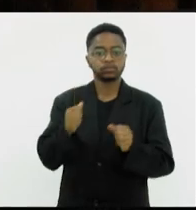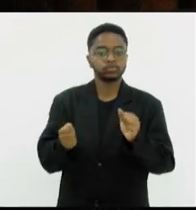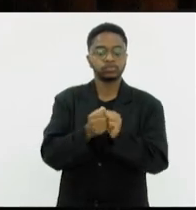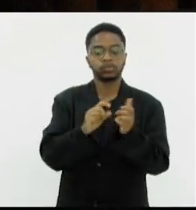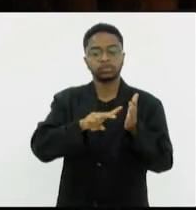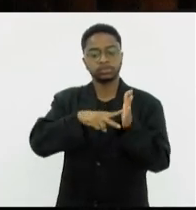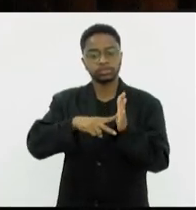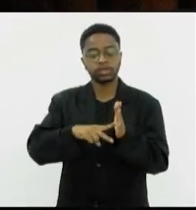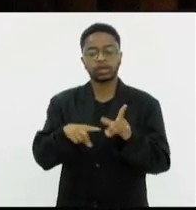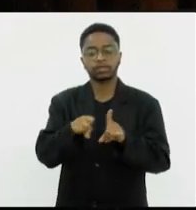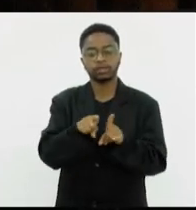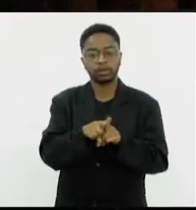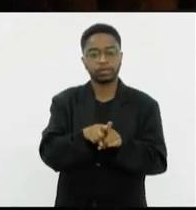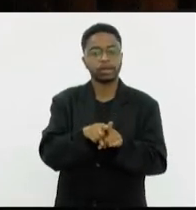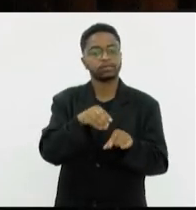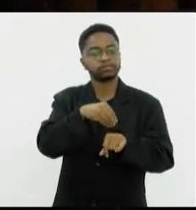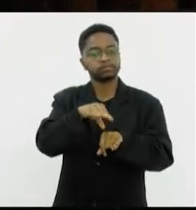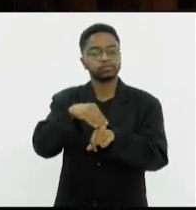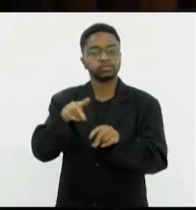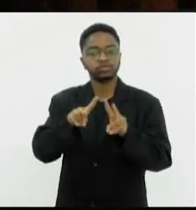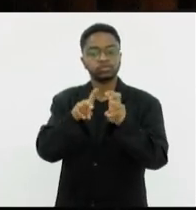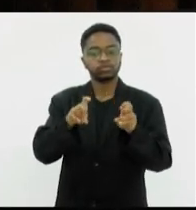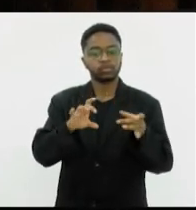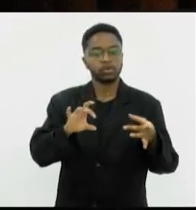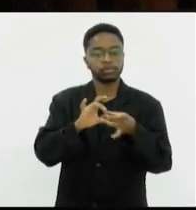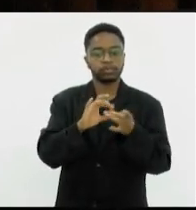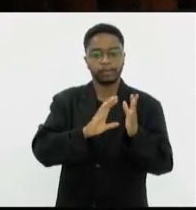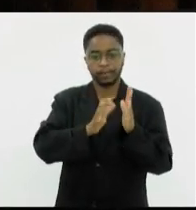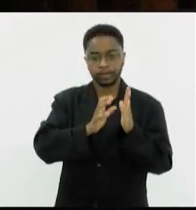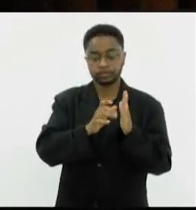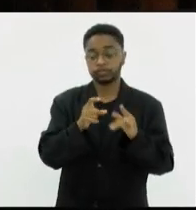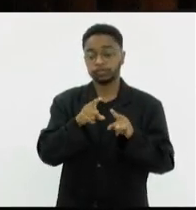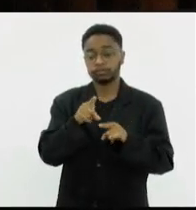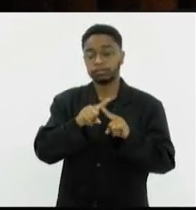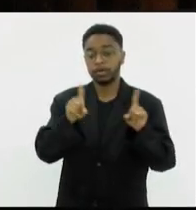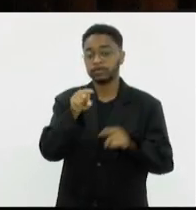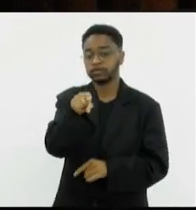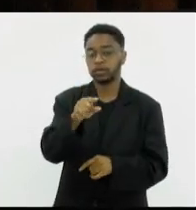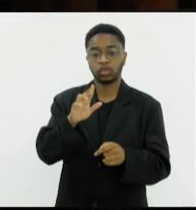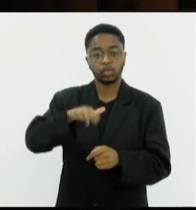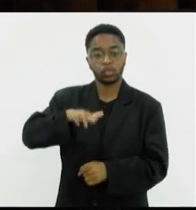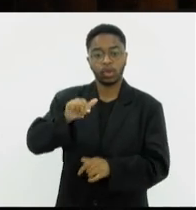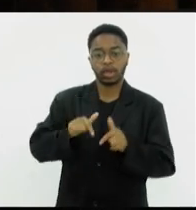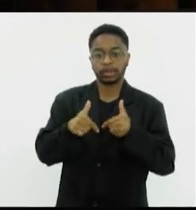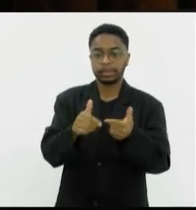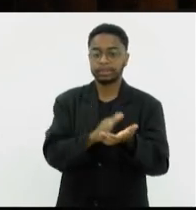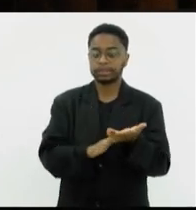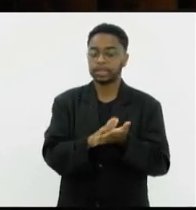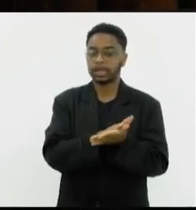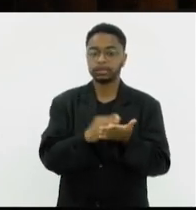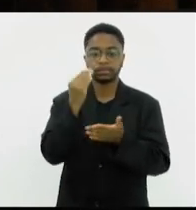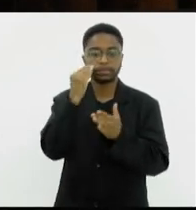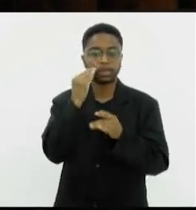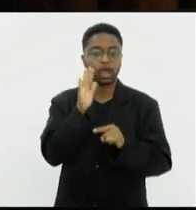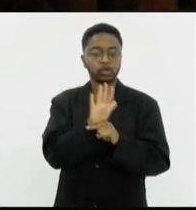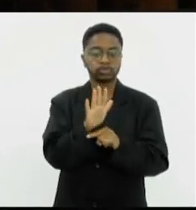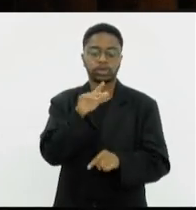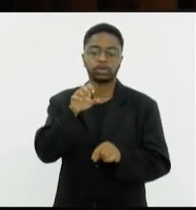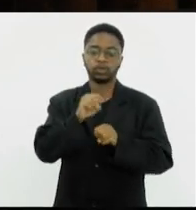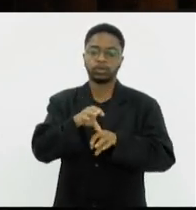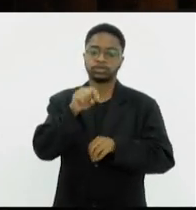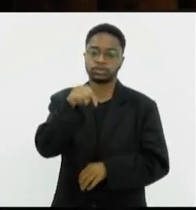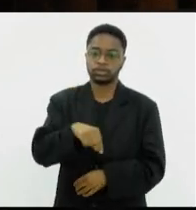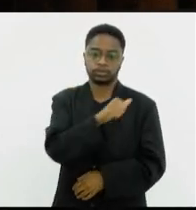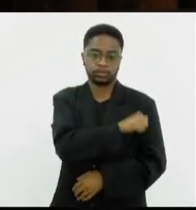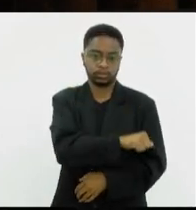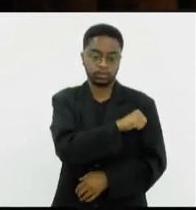também instrumentalizado sob o viés partidário. Vossa Excelência nunca fez absolutamente nada em prol da educação nesse Estado.